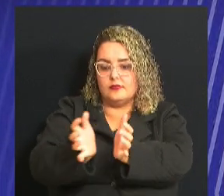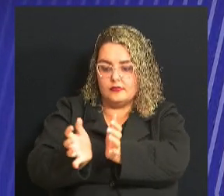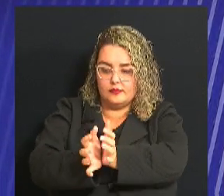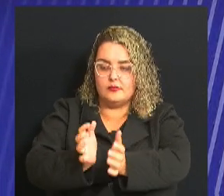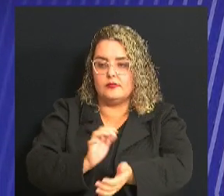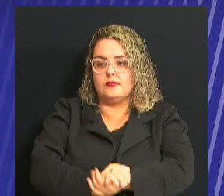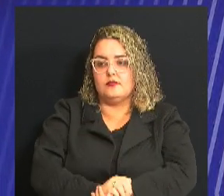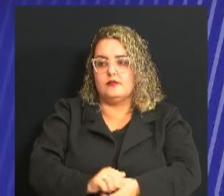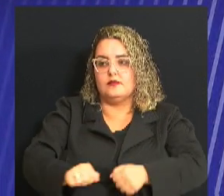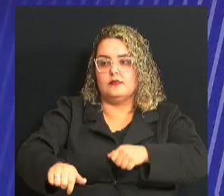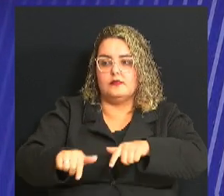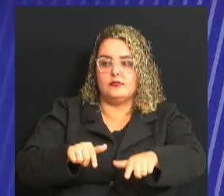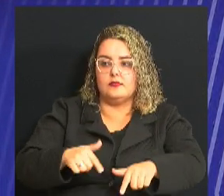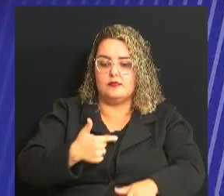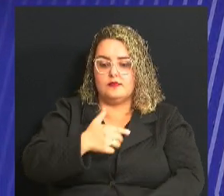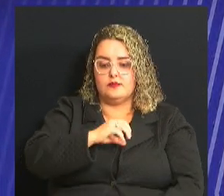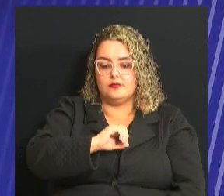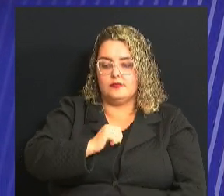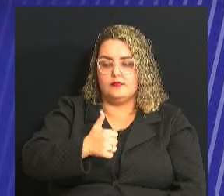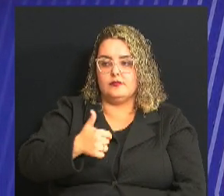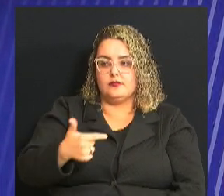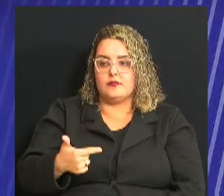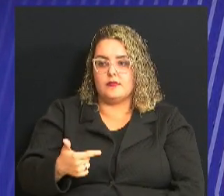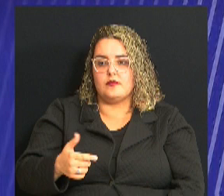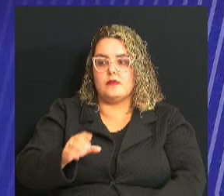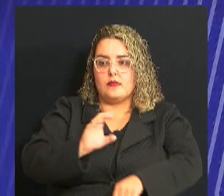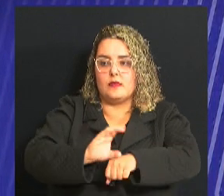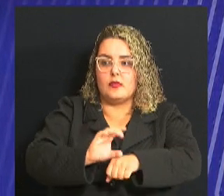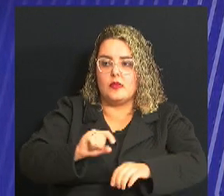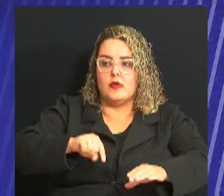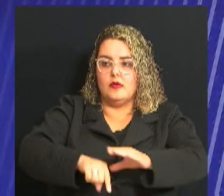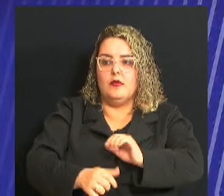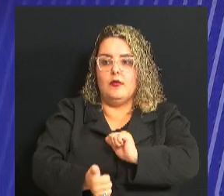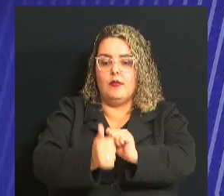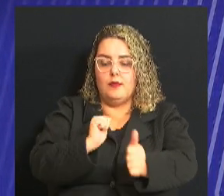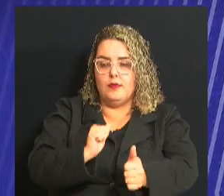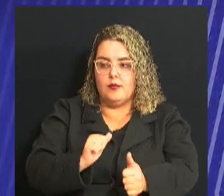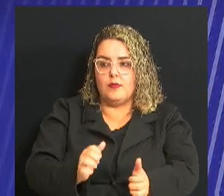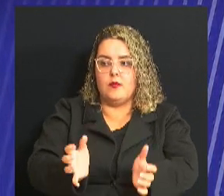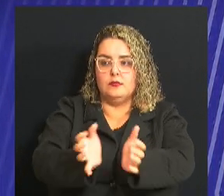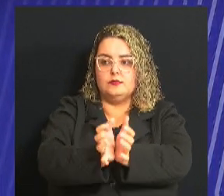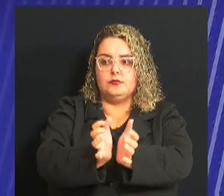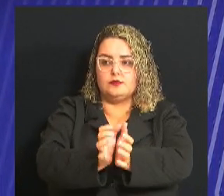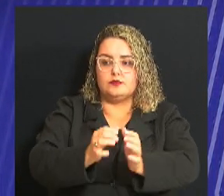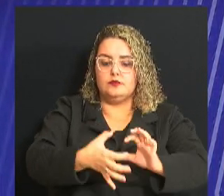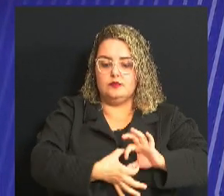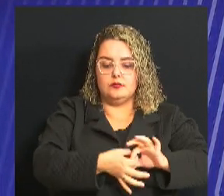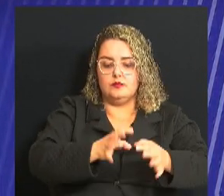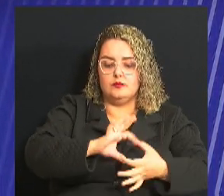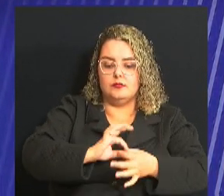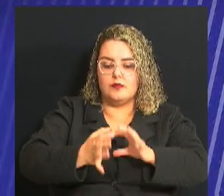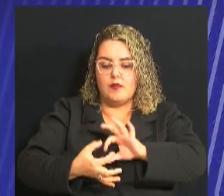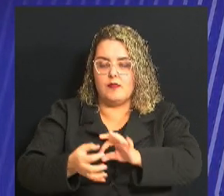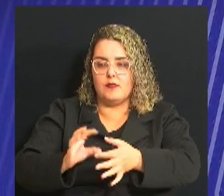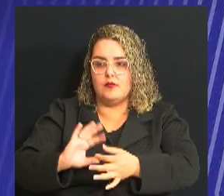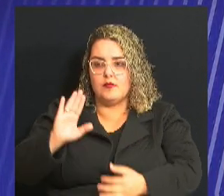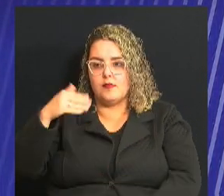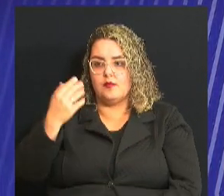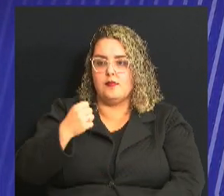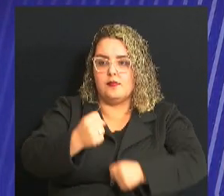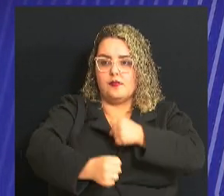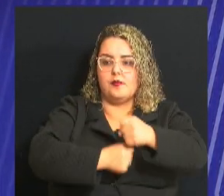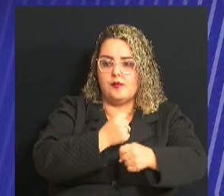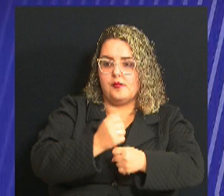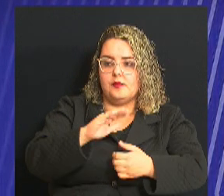em 2012 no curso avançado de gestão esportiva do Comitê Olímpico Internacional e, no ano seguinte, foi